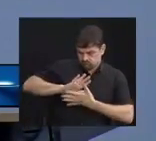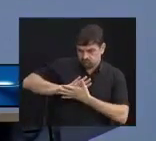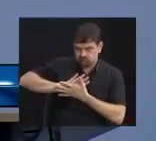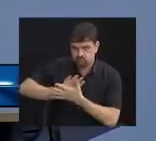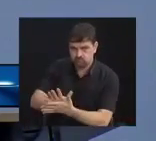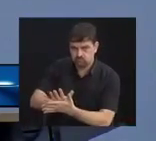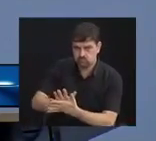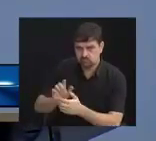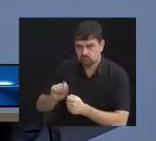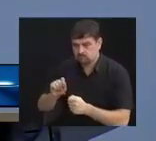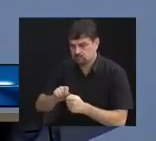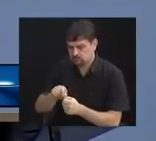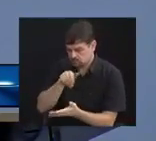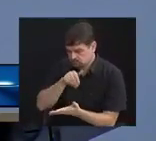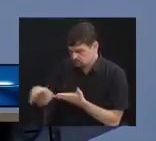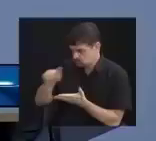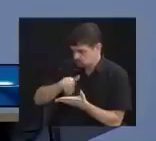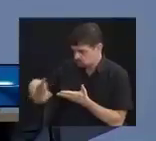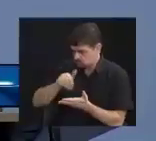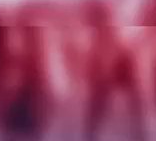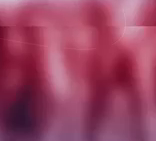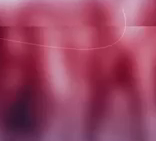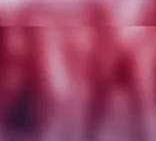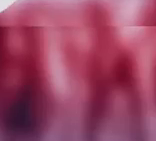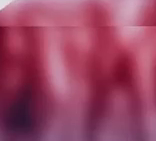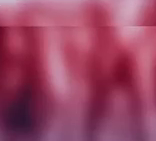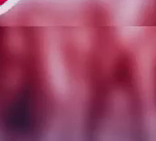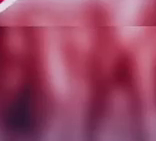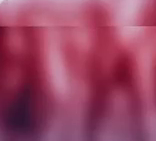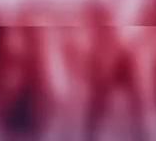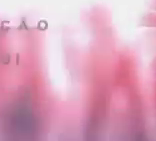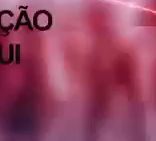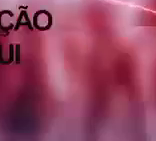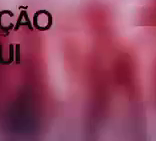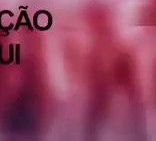ao desocupar as empresas.